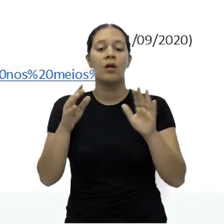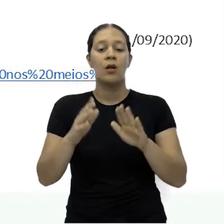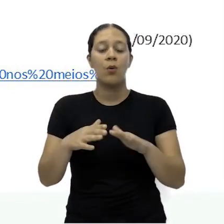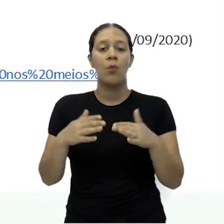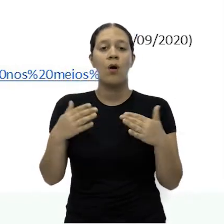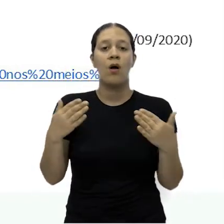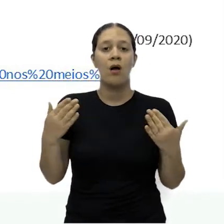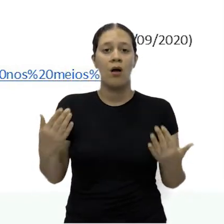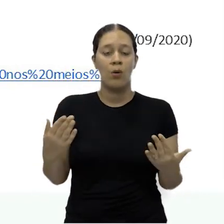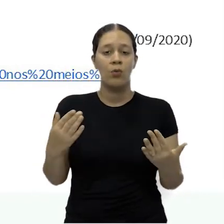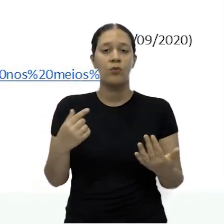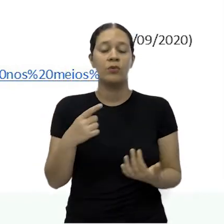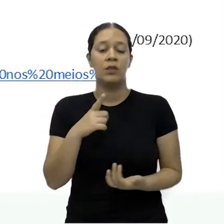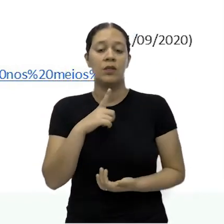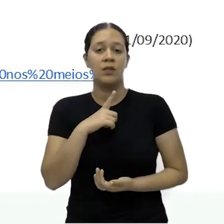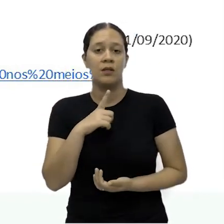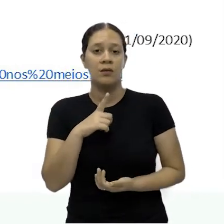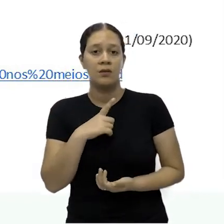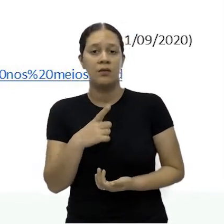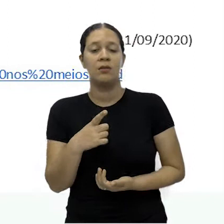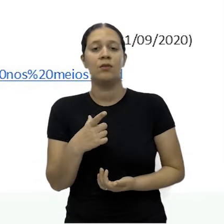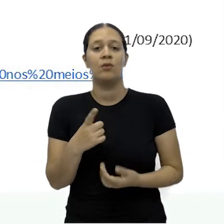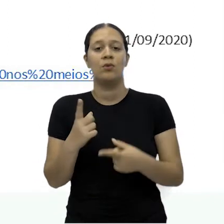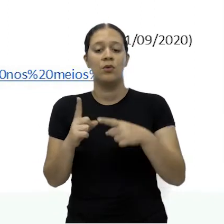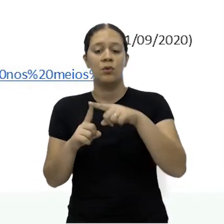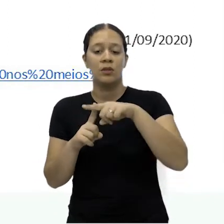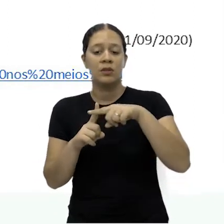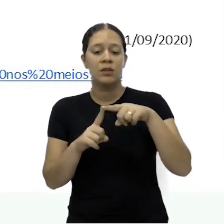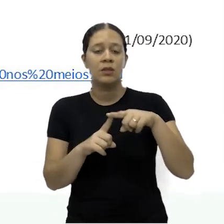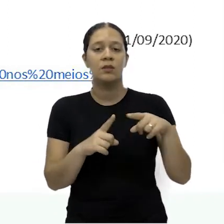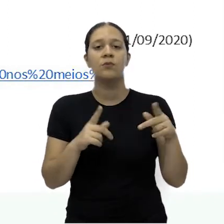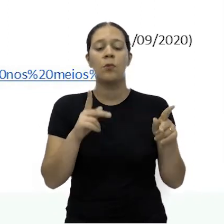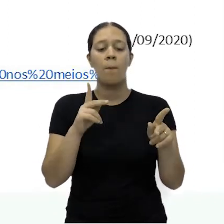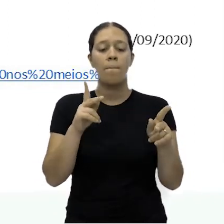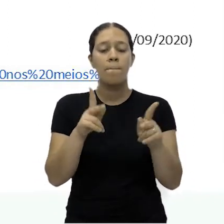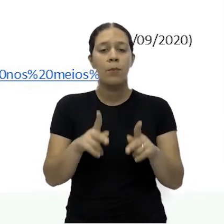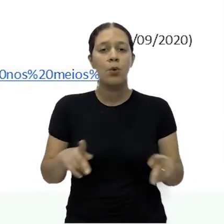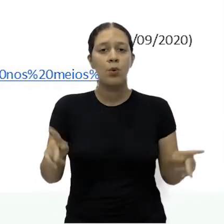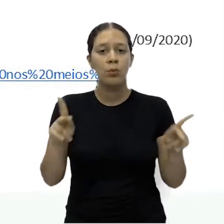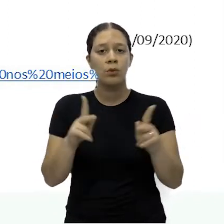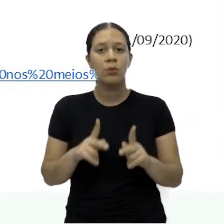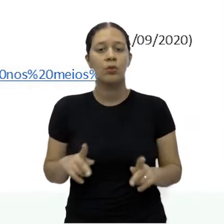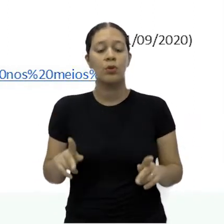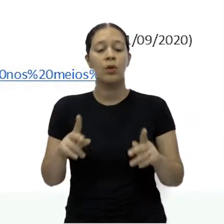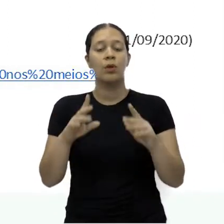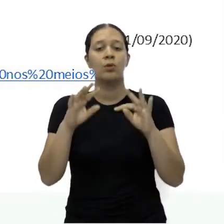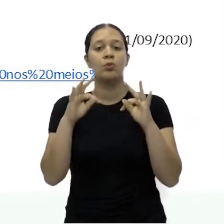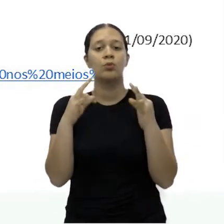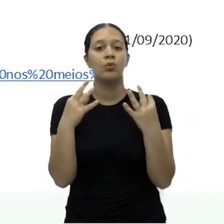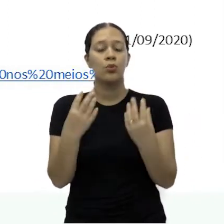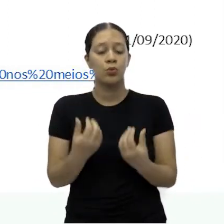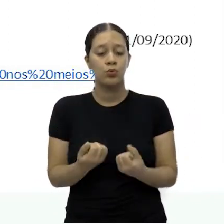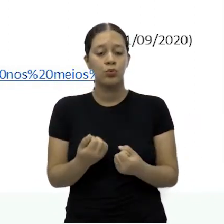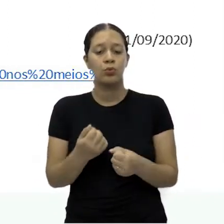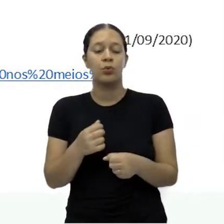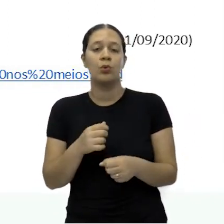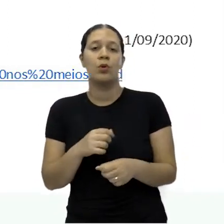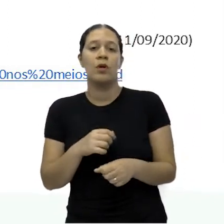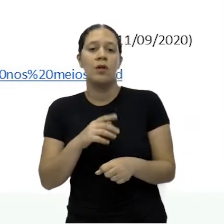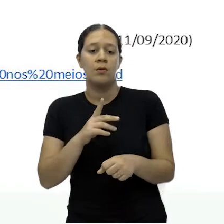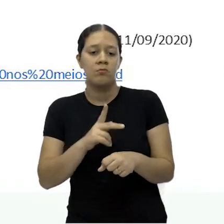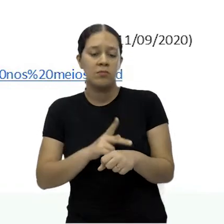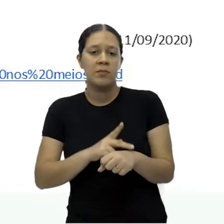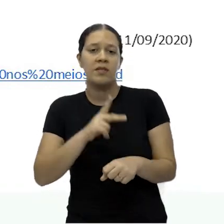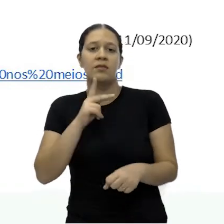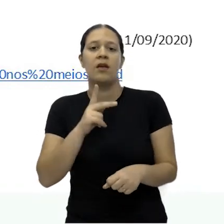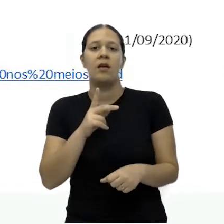na qual estão destinadas a um tipo de público mais geral e não especializado no tema